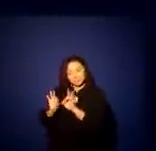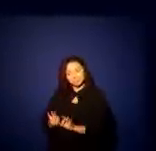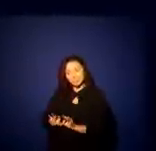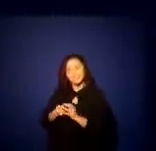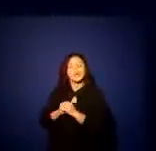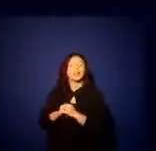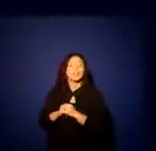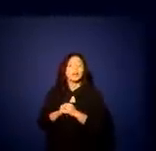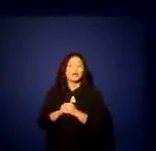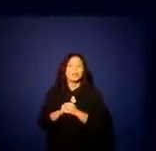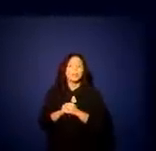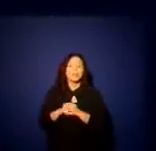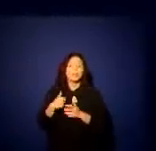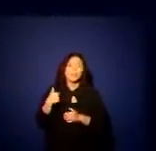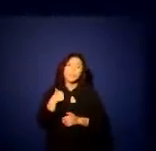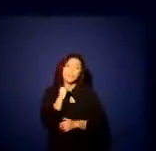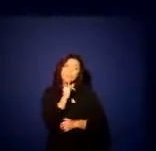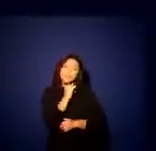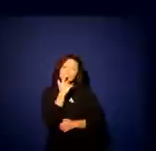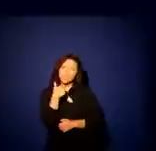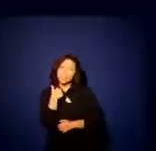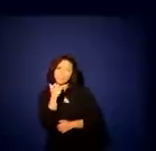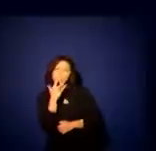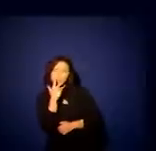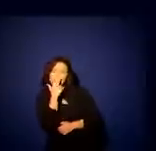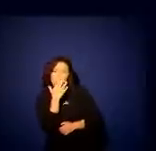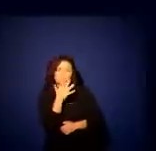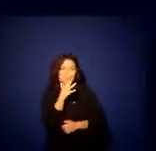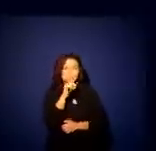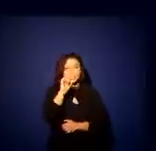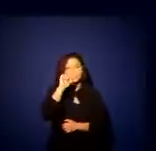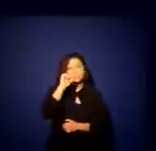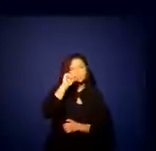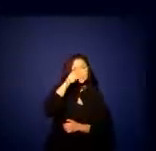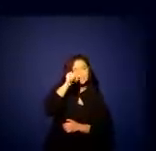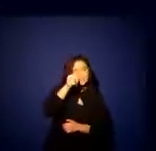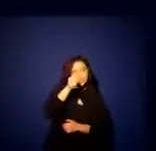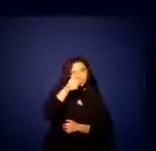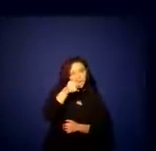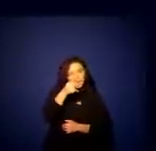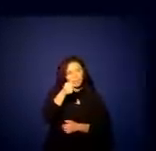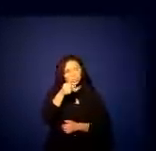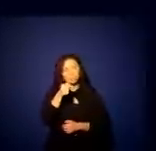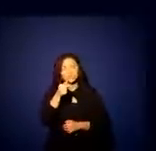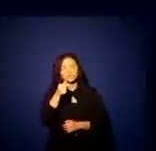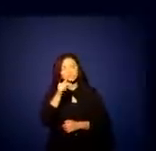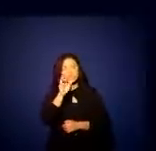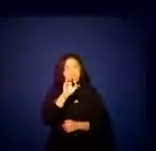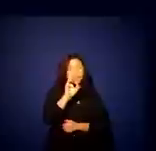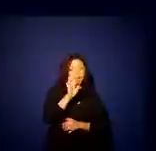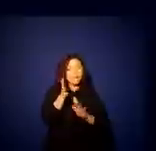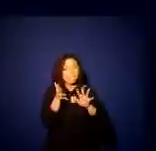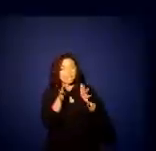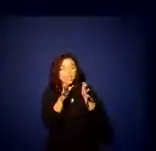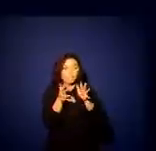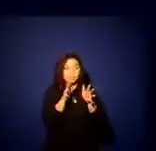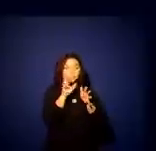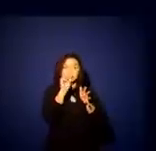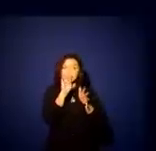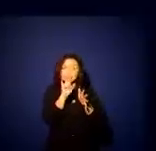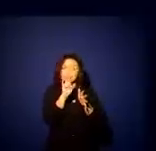por ela eu até tava mais cético com a Petrobras caso o PT vencesse e realmente o papel não